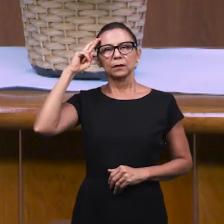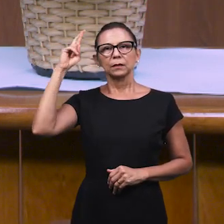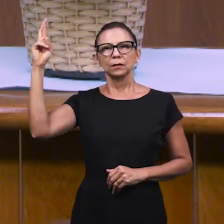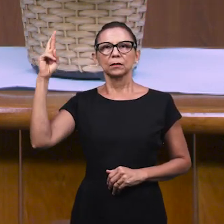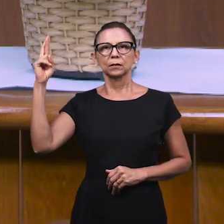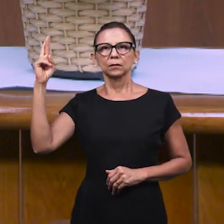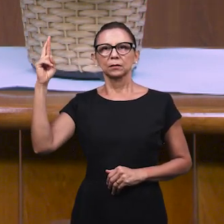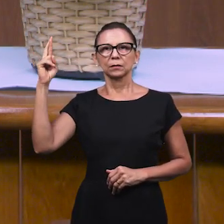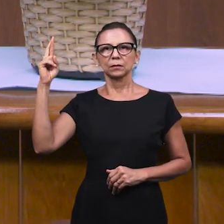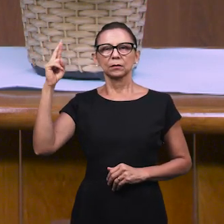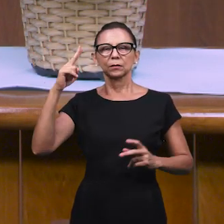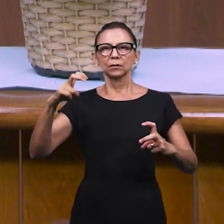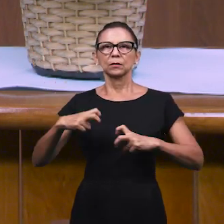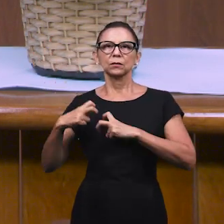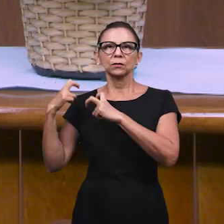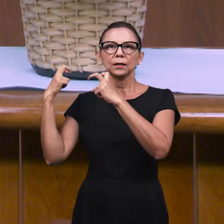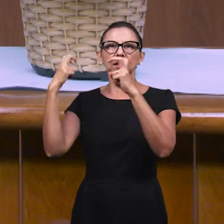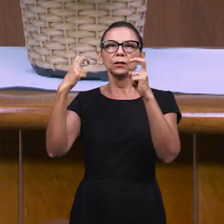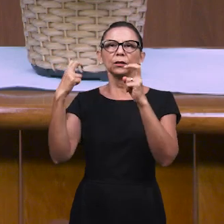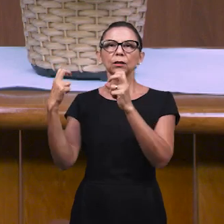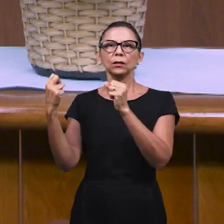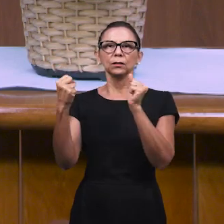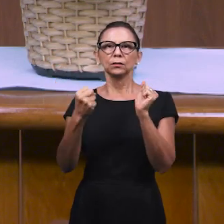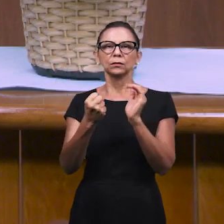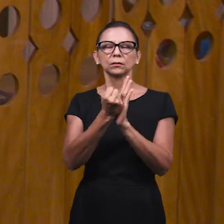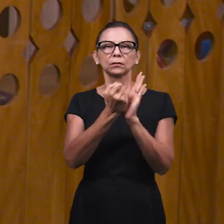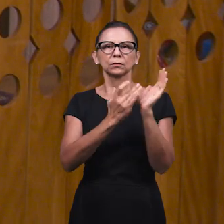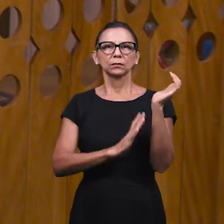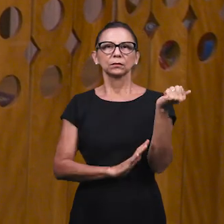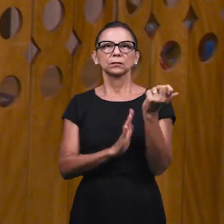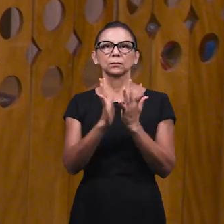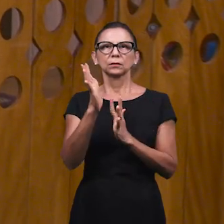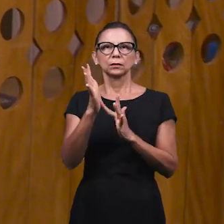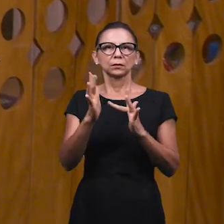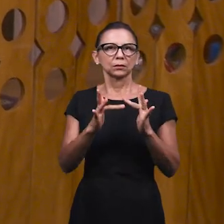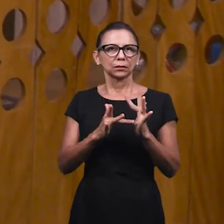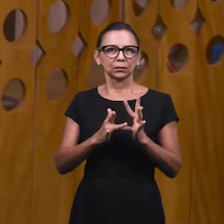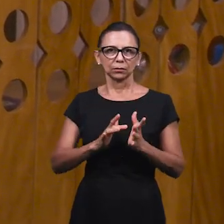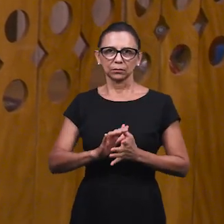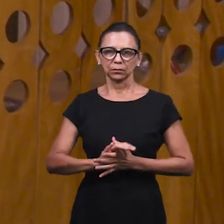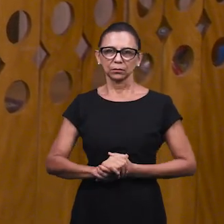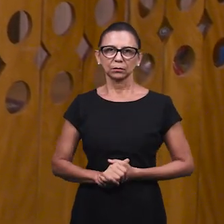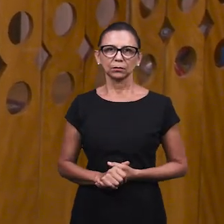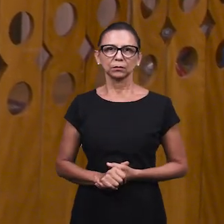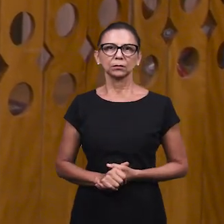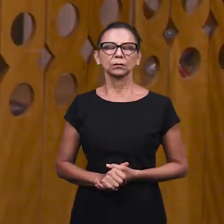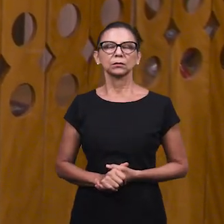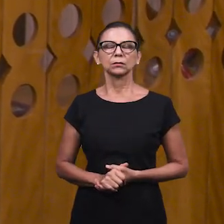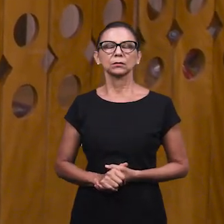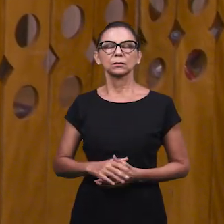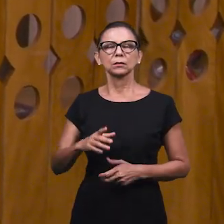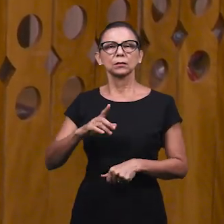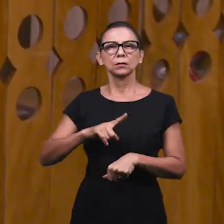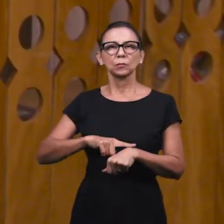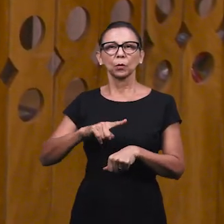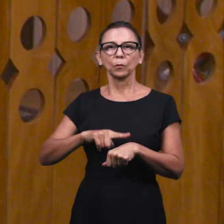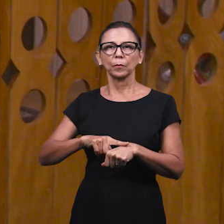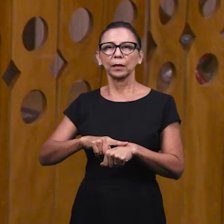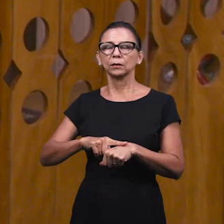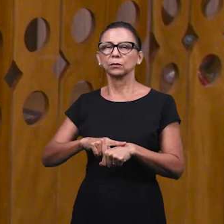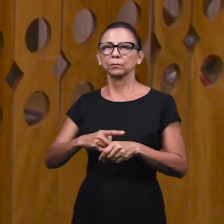Senhor, nós clamamos pelo poder que há no sangue de Jesus, pedimos o perdão pelos nossos pecados, quando nos colocamos diante de Ti